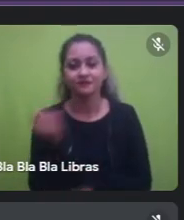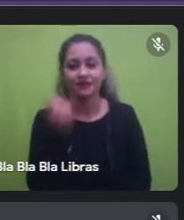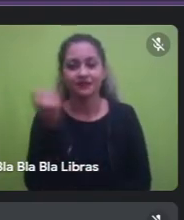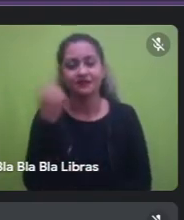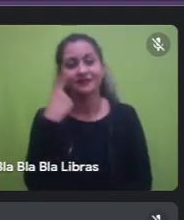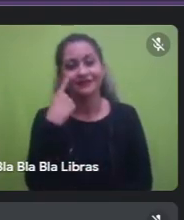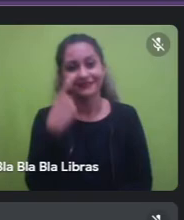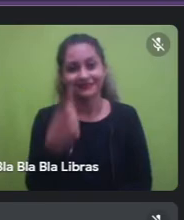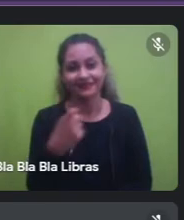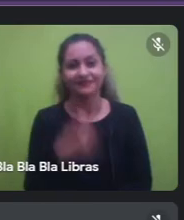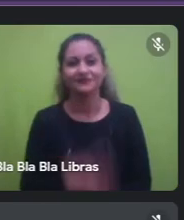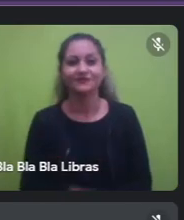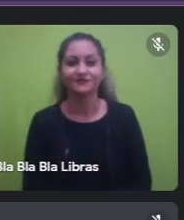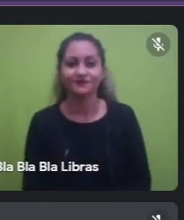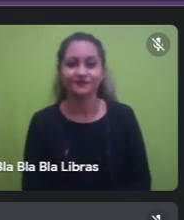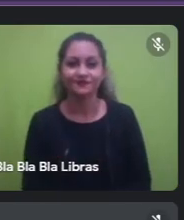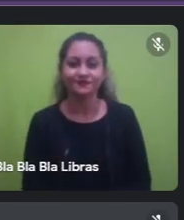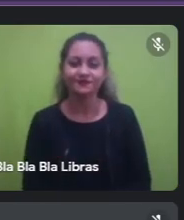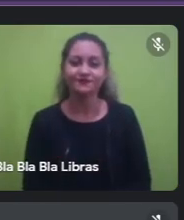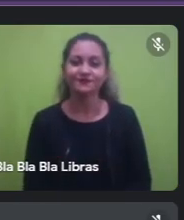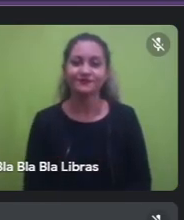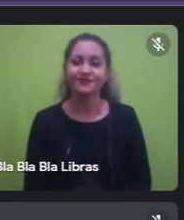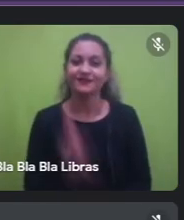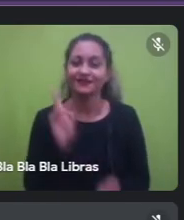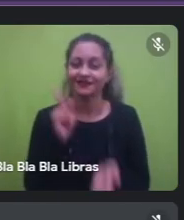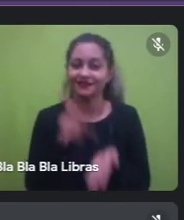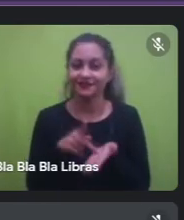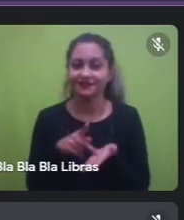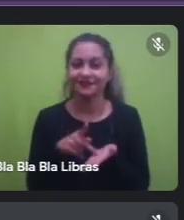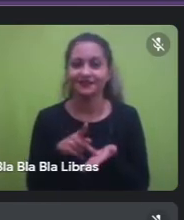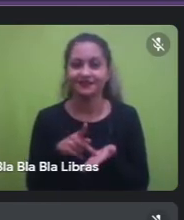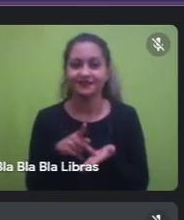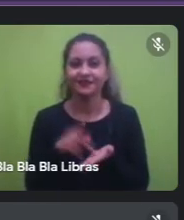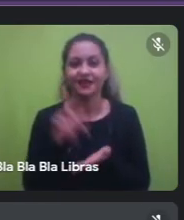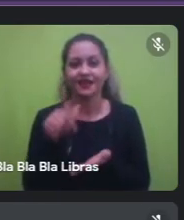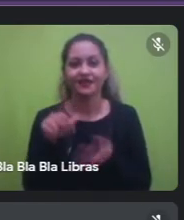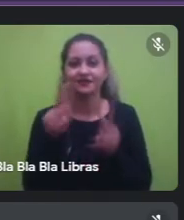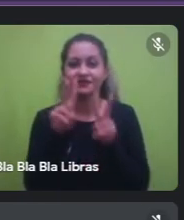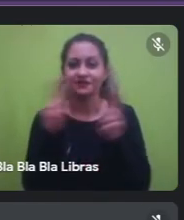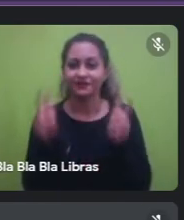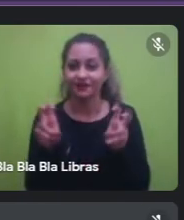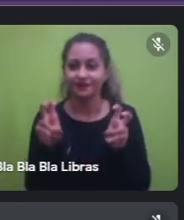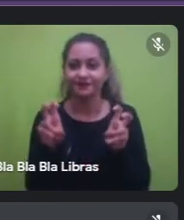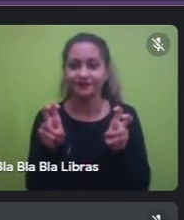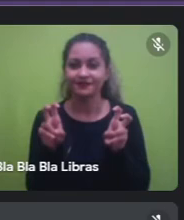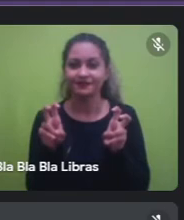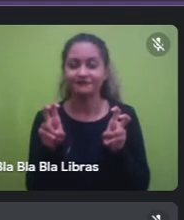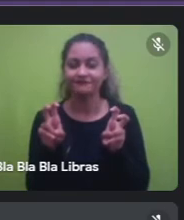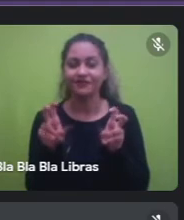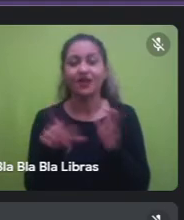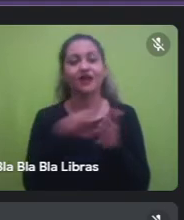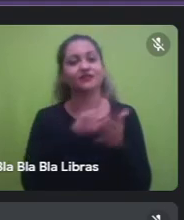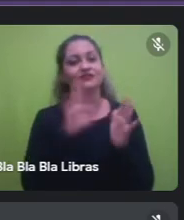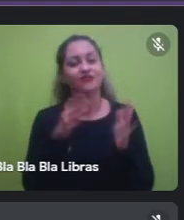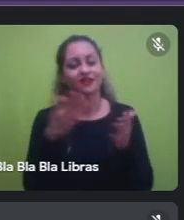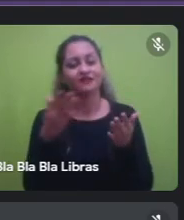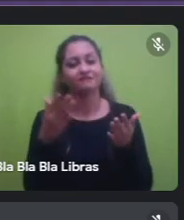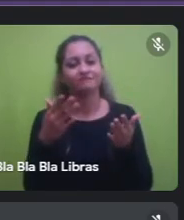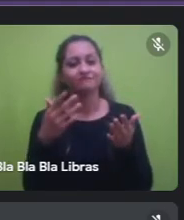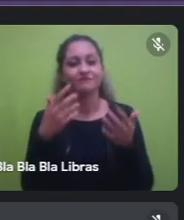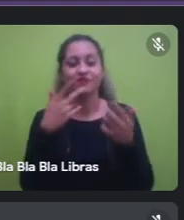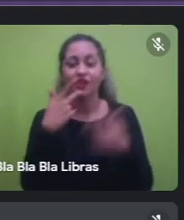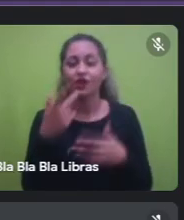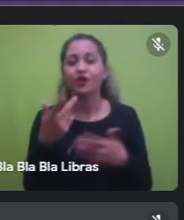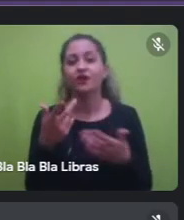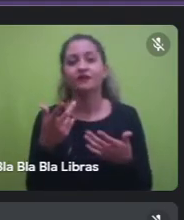interessante, né, a gente realmente é aquela questão que já foi dito aqui no ciclo de palestras, né, a gente